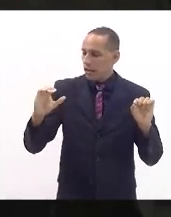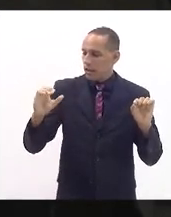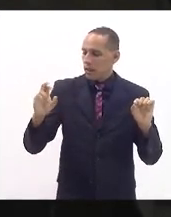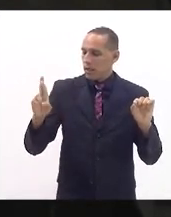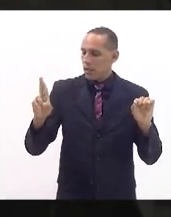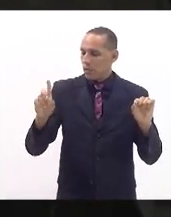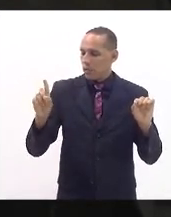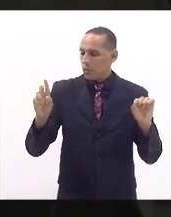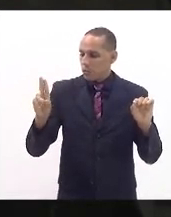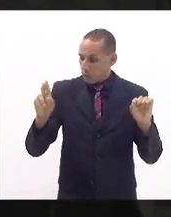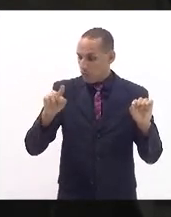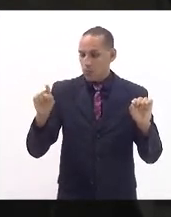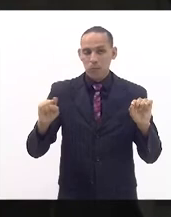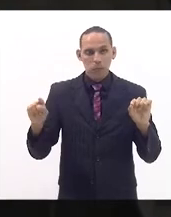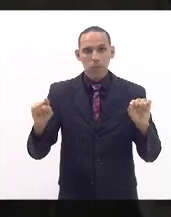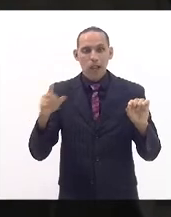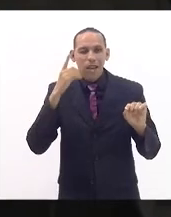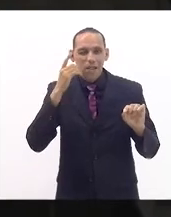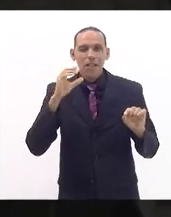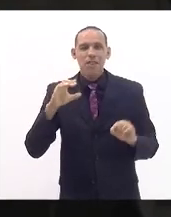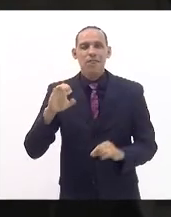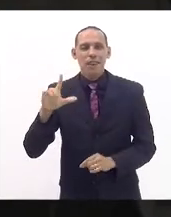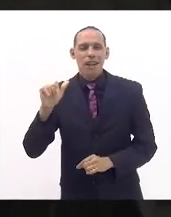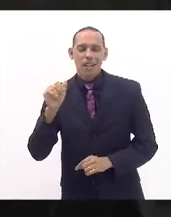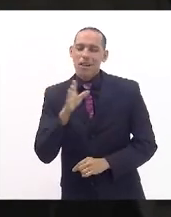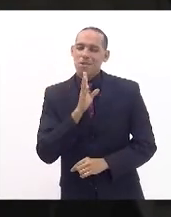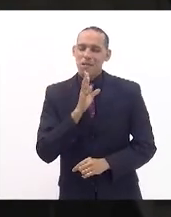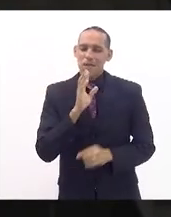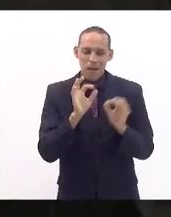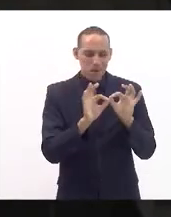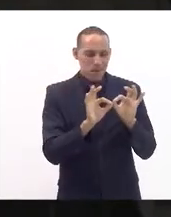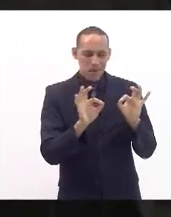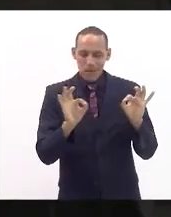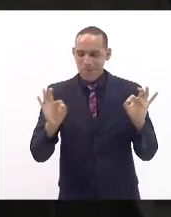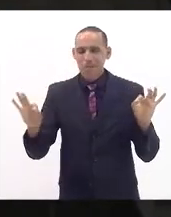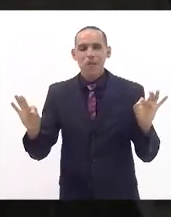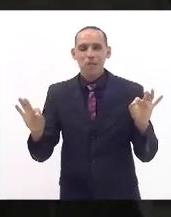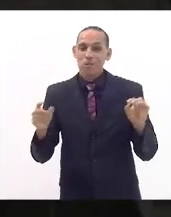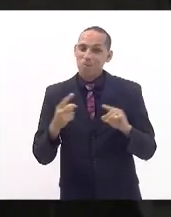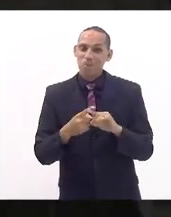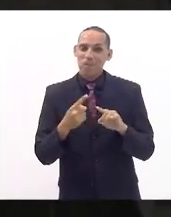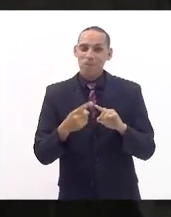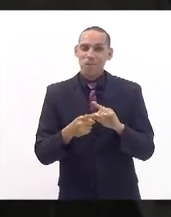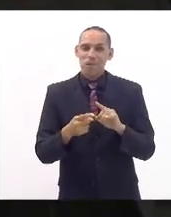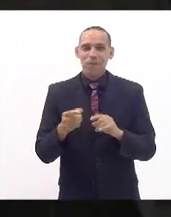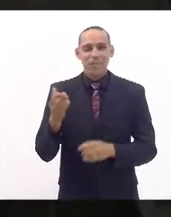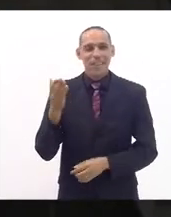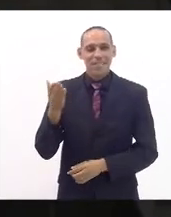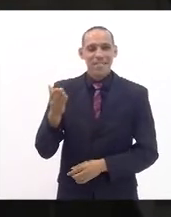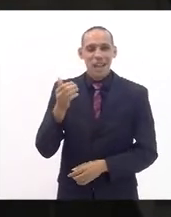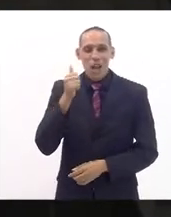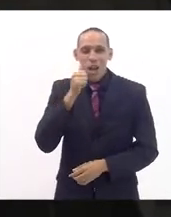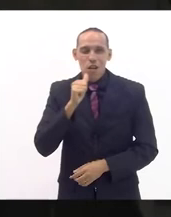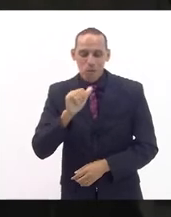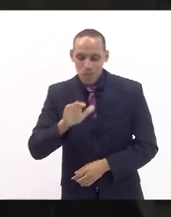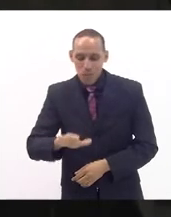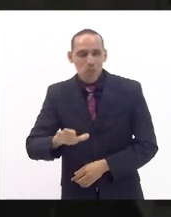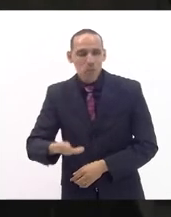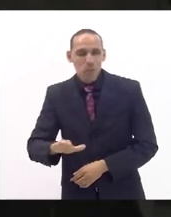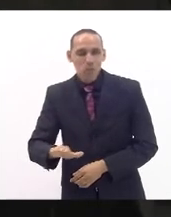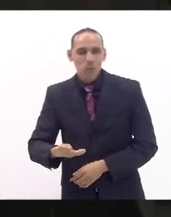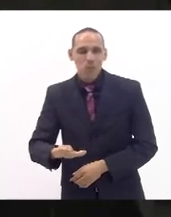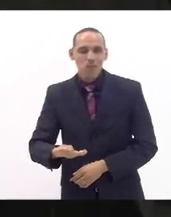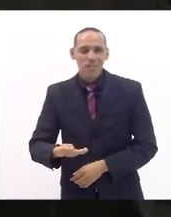Deputada Célia Jordão seguramente conhece esse trecho, porque quando ela era menina,